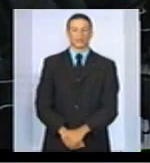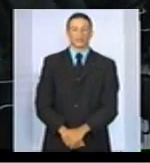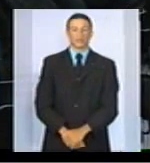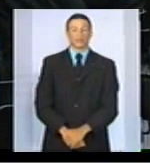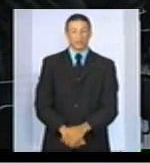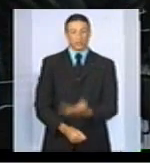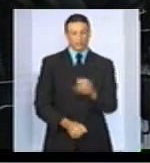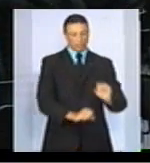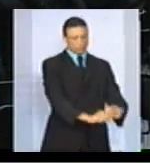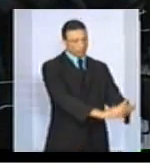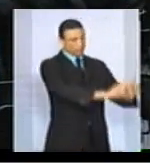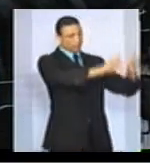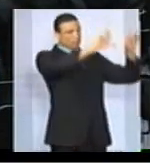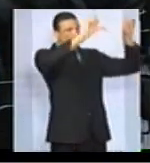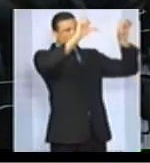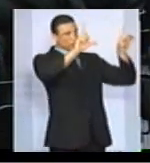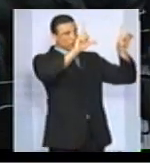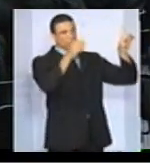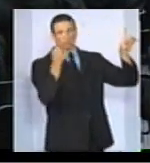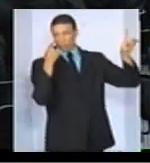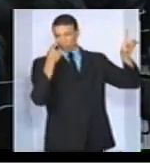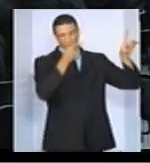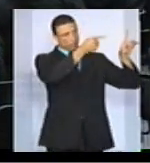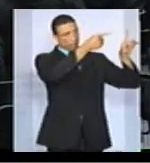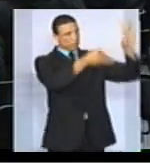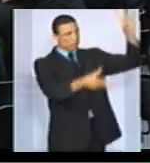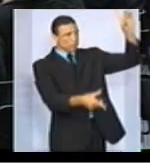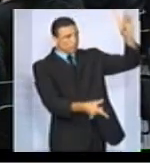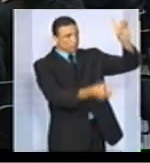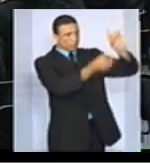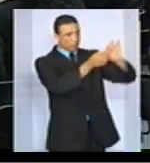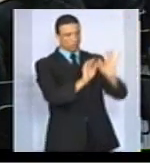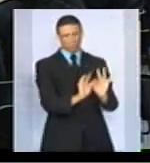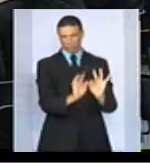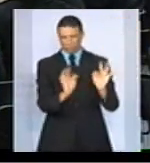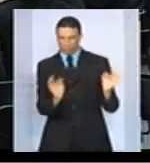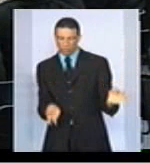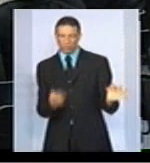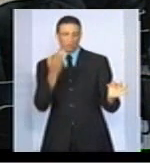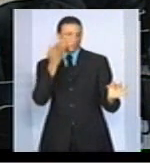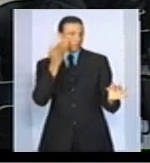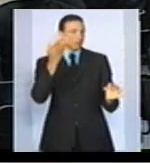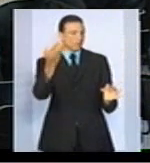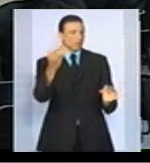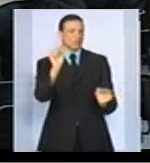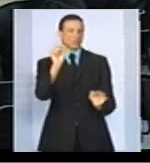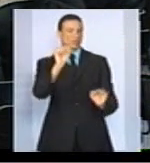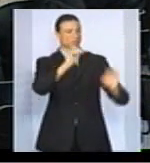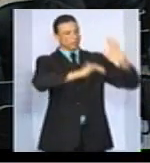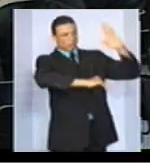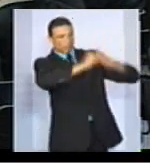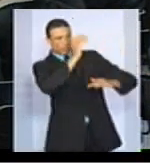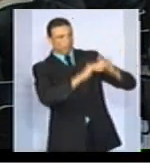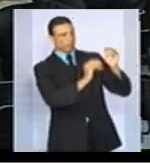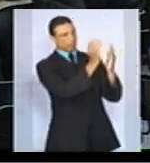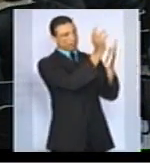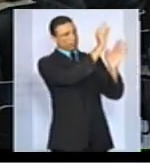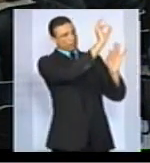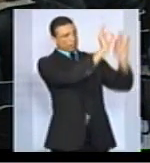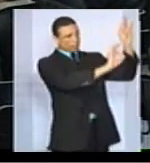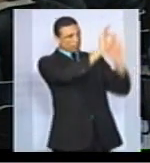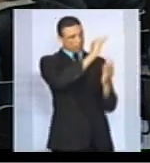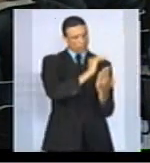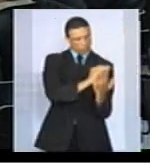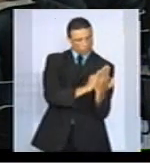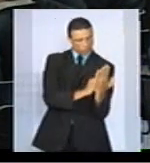neste quadro simplificadamente nós evidenciamos Qual é a formatação das atribuição da